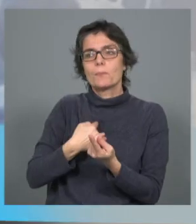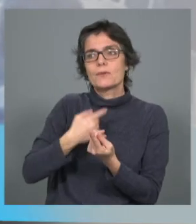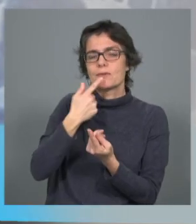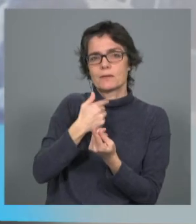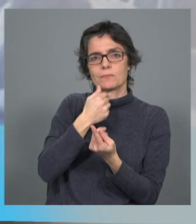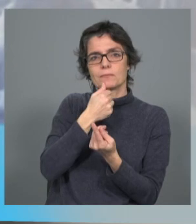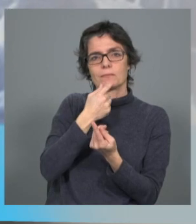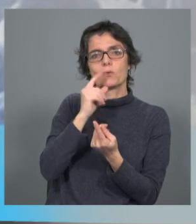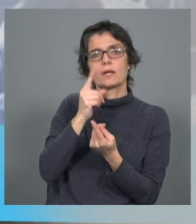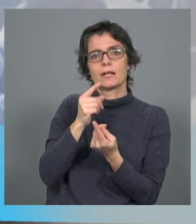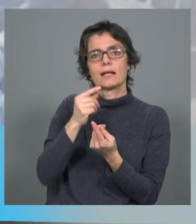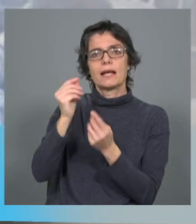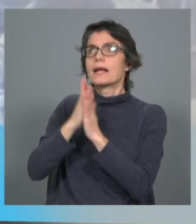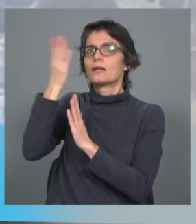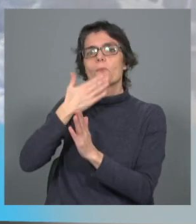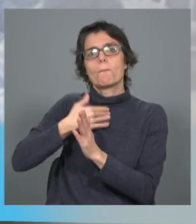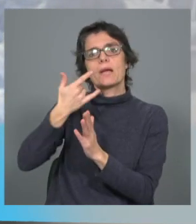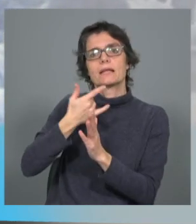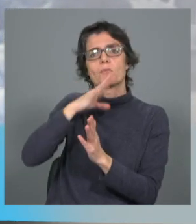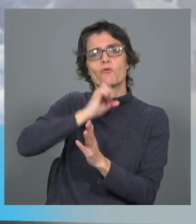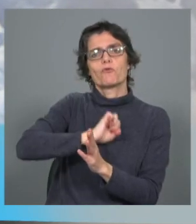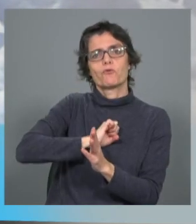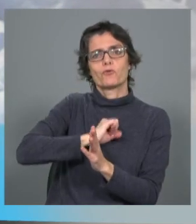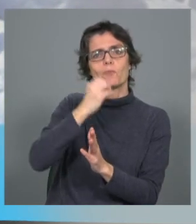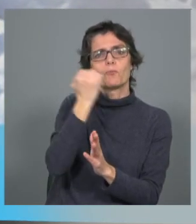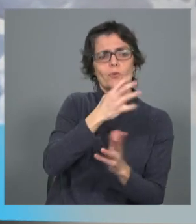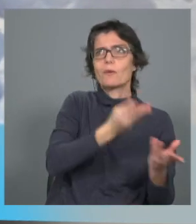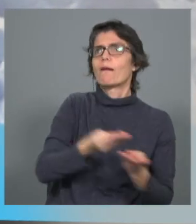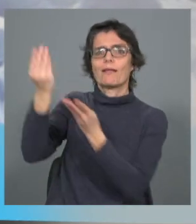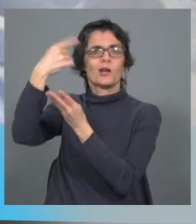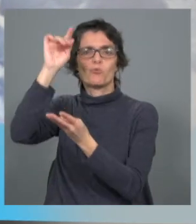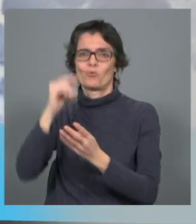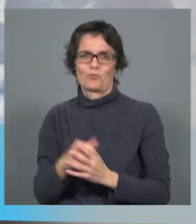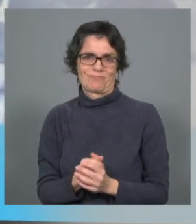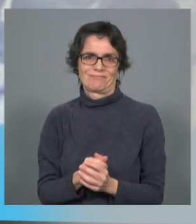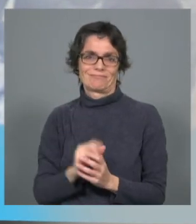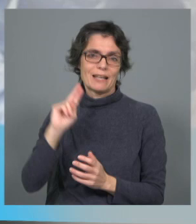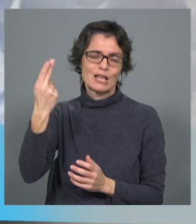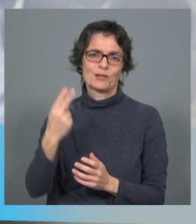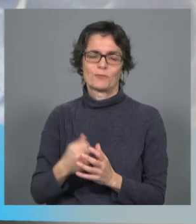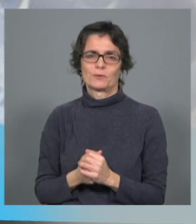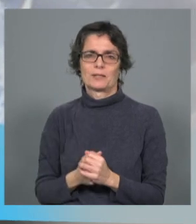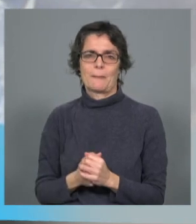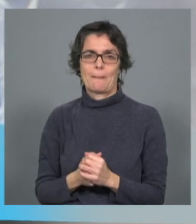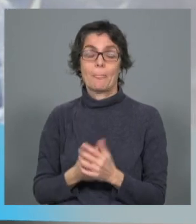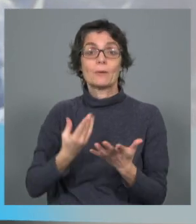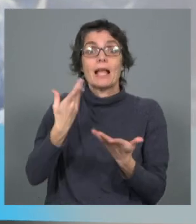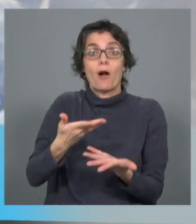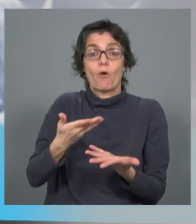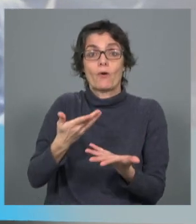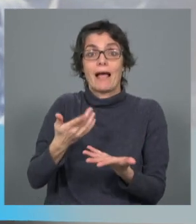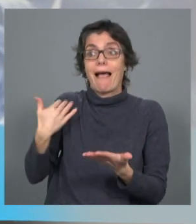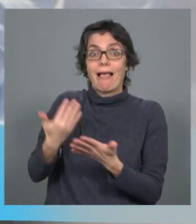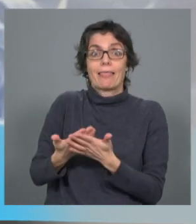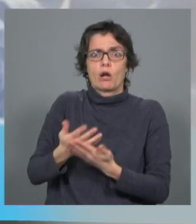destruição da vida, mas pelo contrário, pela promoção da vida. E então é uma aliança que se começa a forjar, não no medo, deste que até me